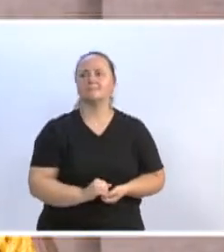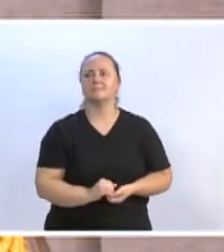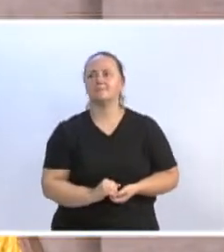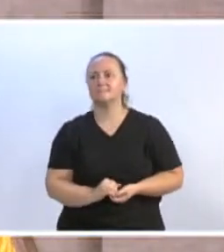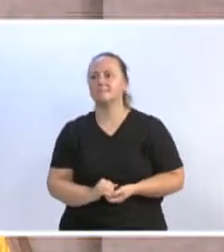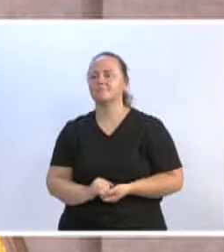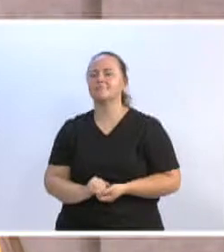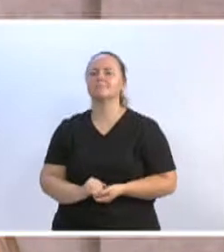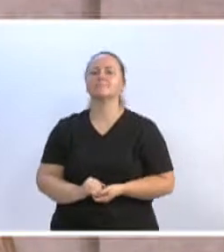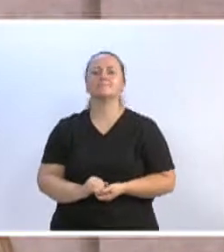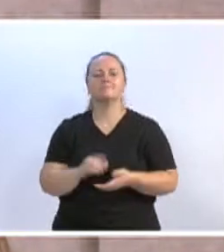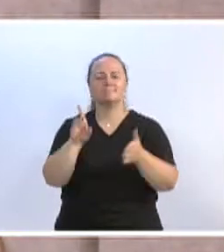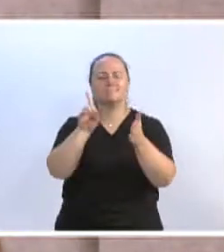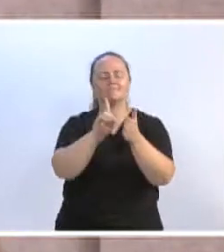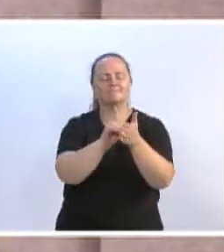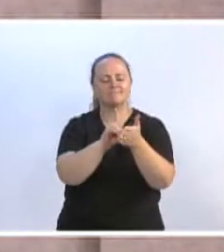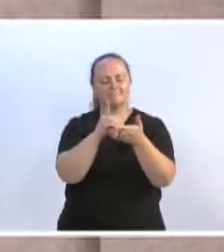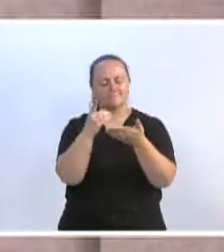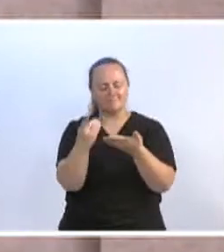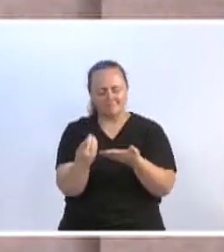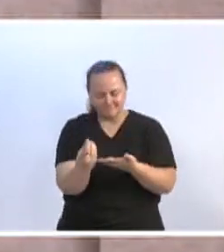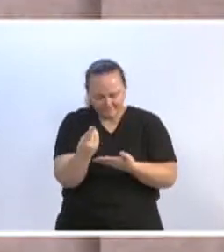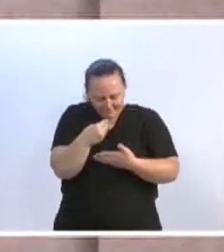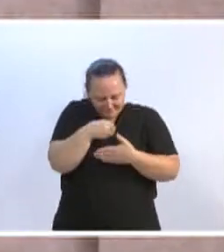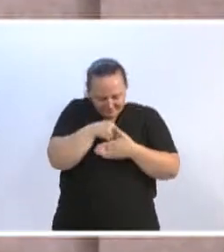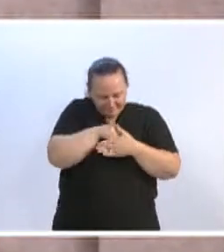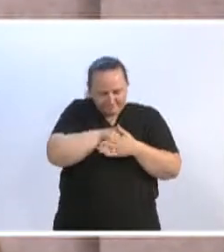A tua palavra